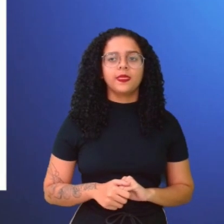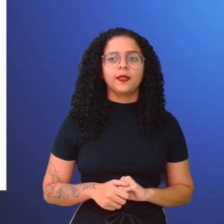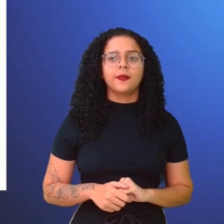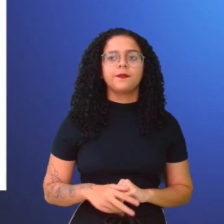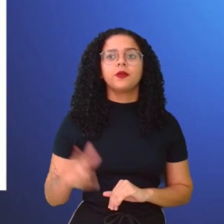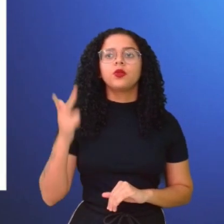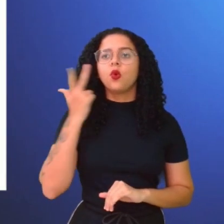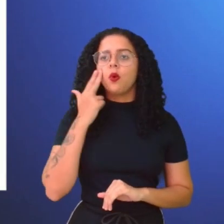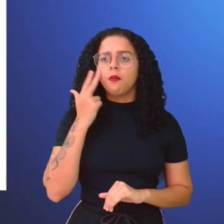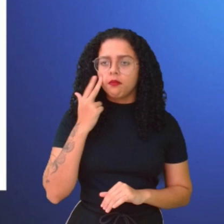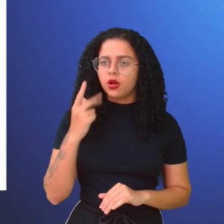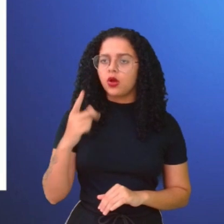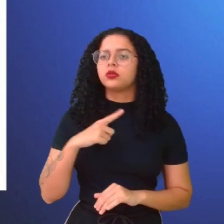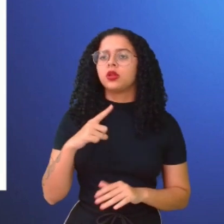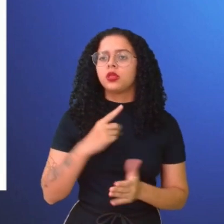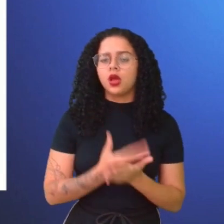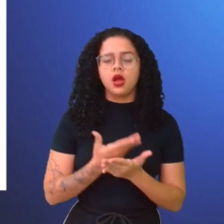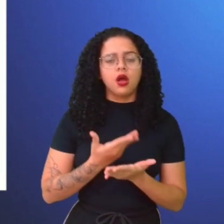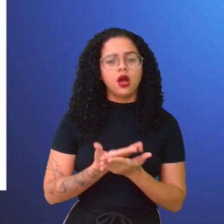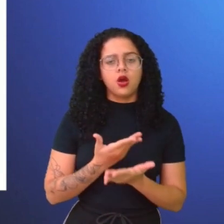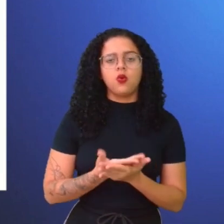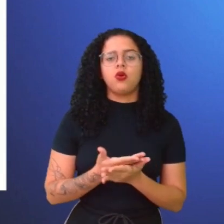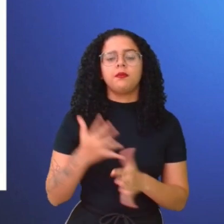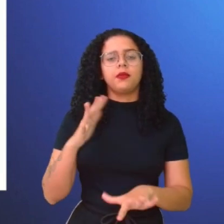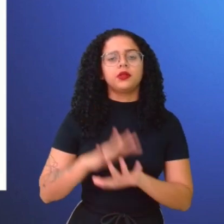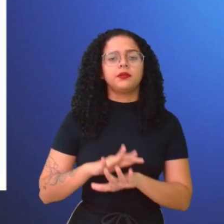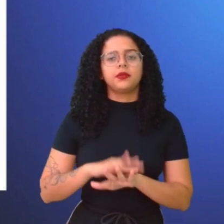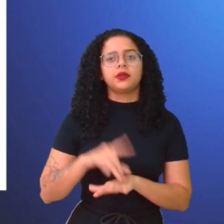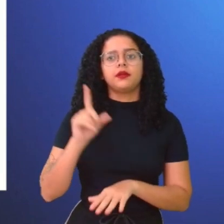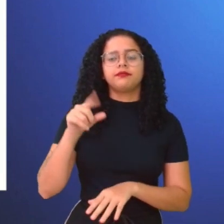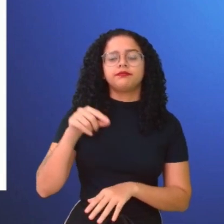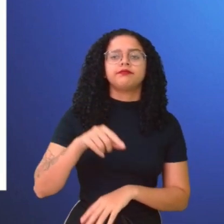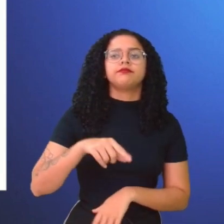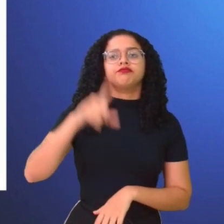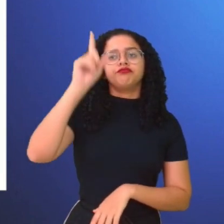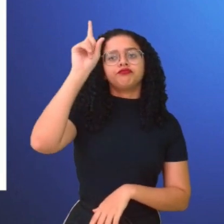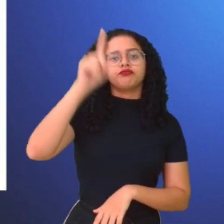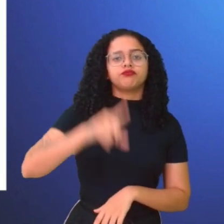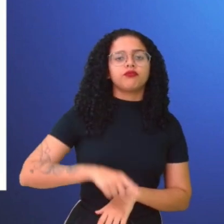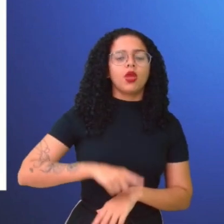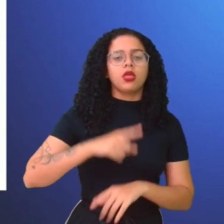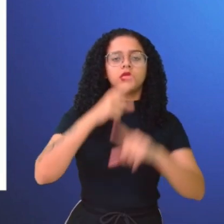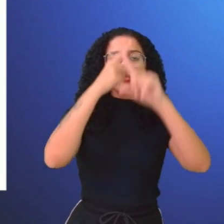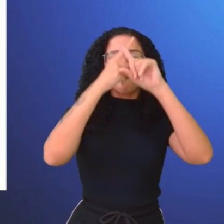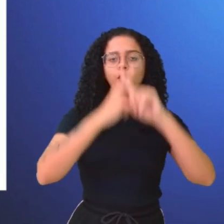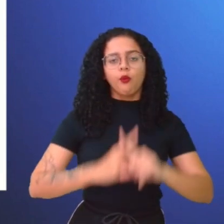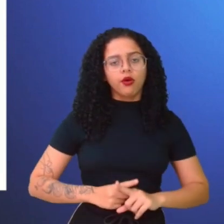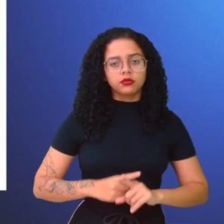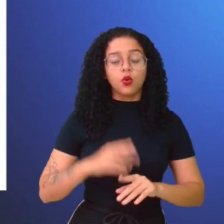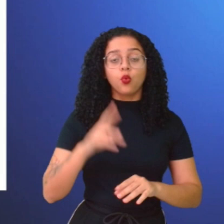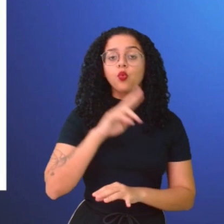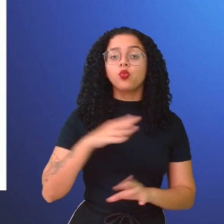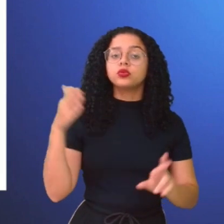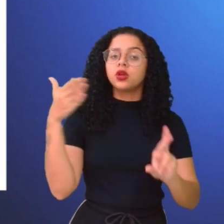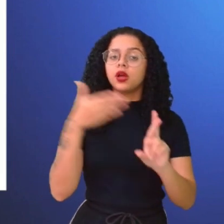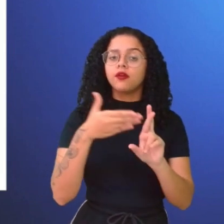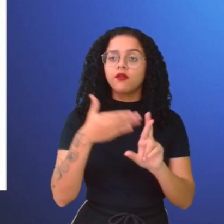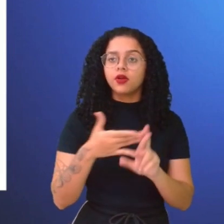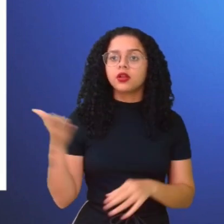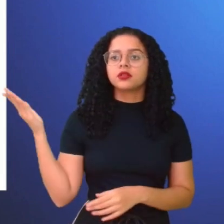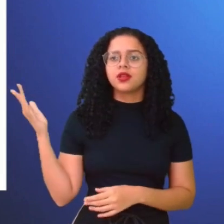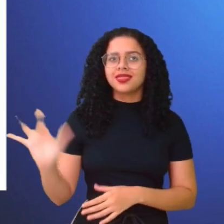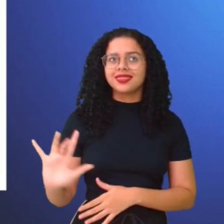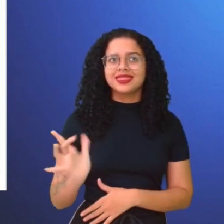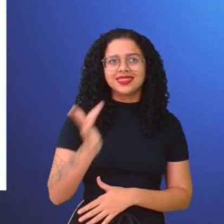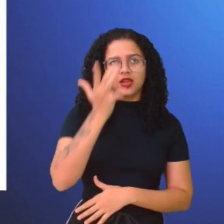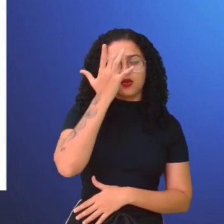aulas de matemática, que é a tabuada. A gente muitas vezes usa a referência com a tabuada de decorar,